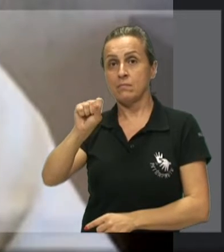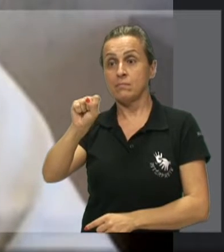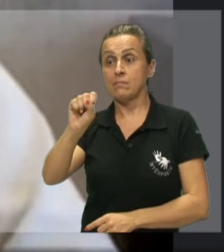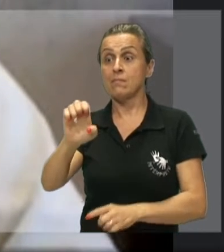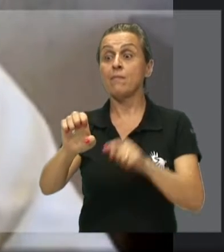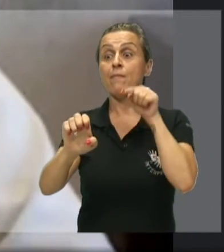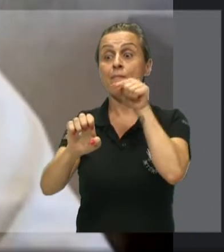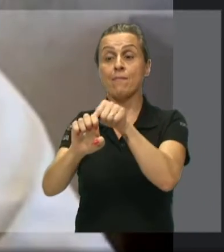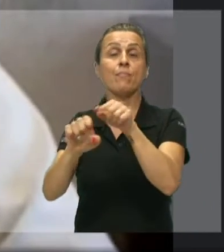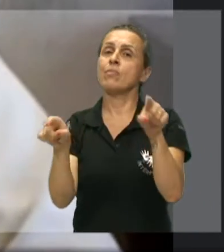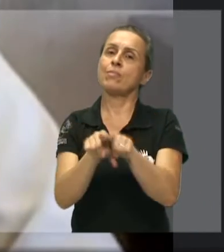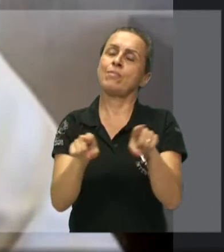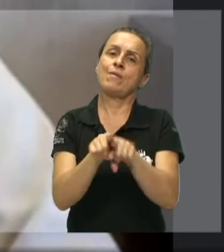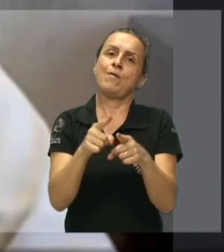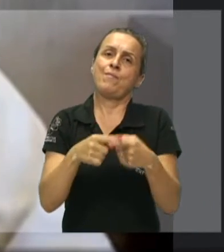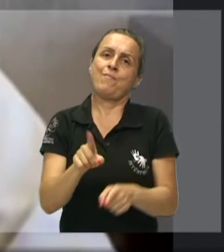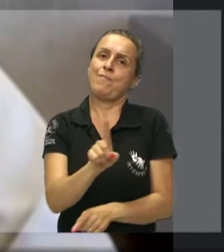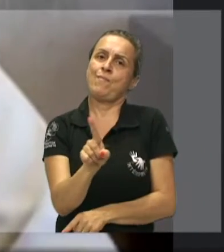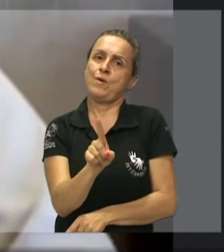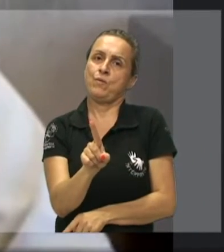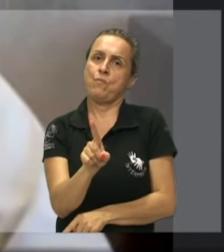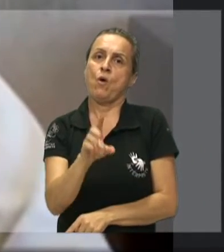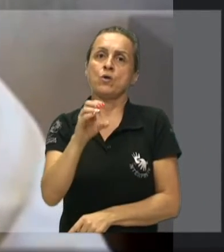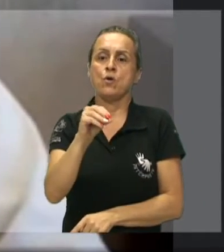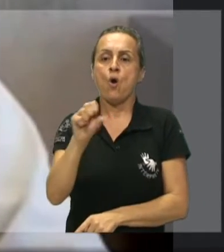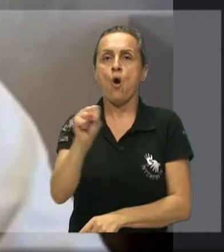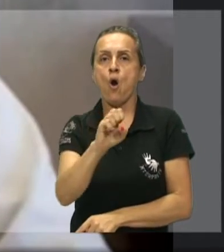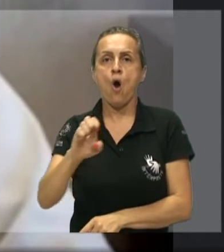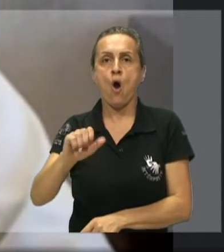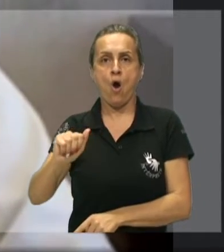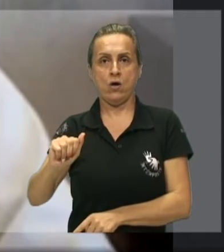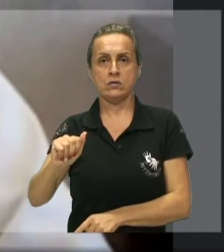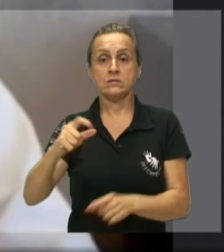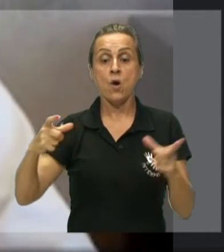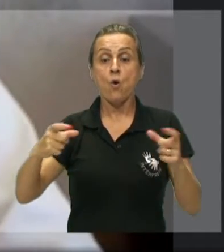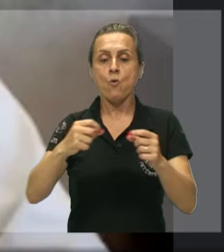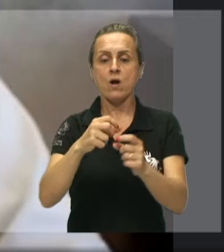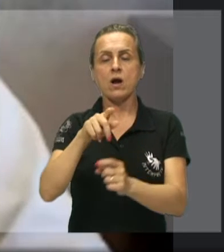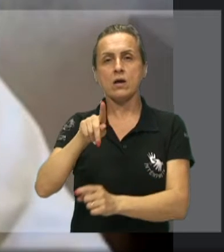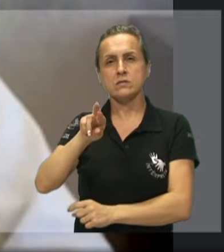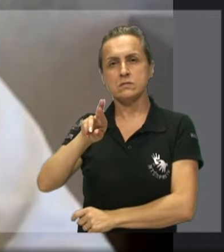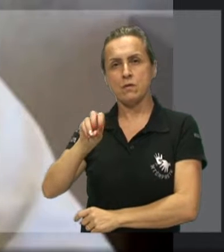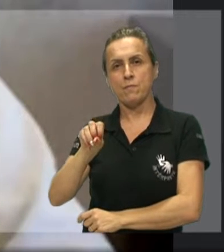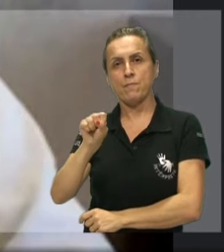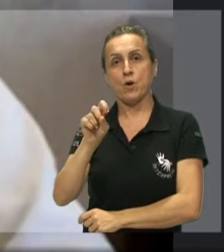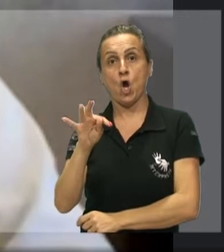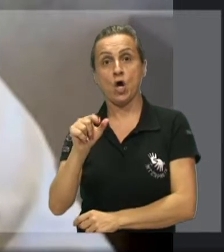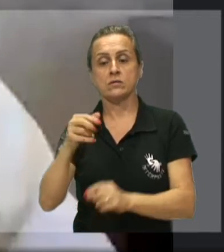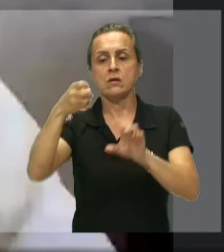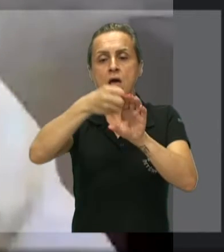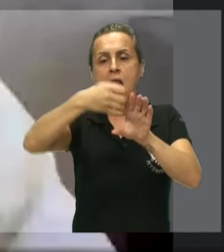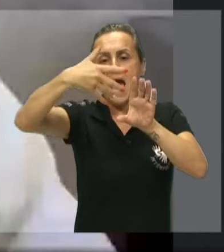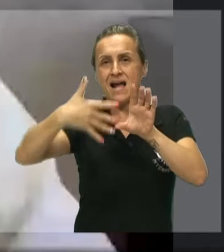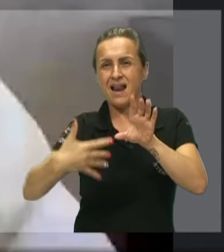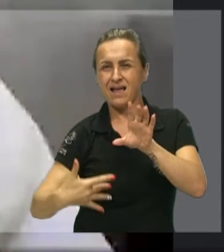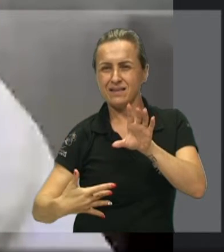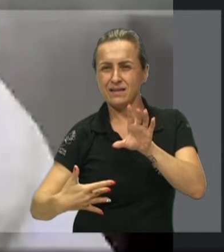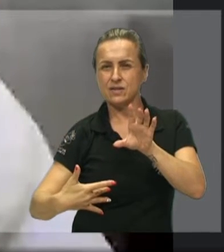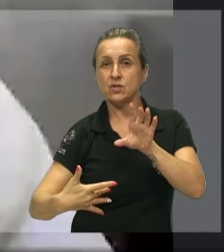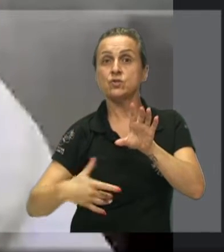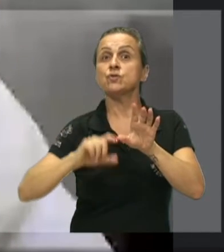já definida, mas não pode ter metástase óssea. O câncer de próstata ele tem a característica da metástase para esqueleto axial, ou